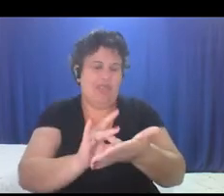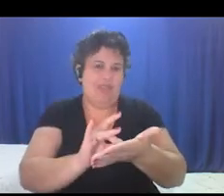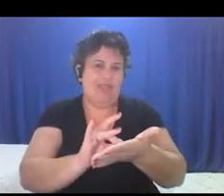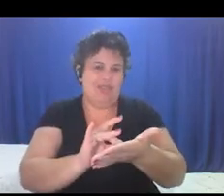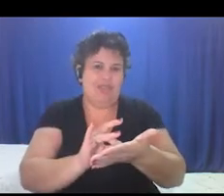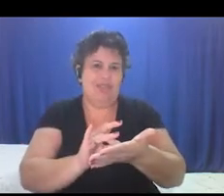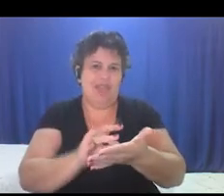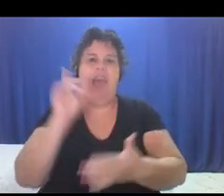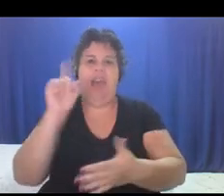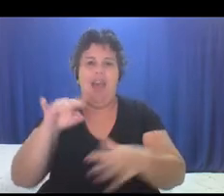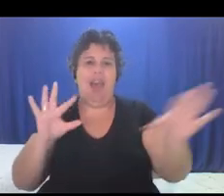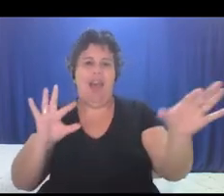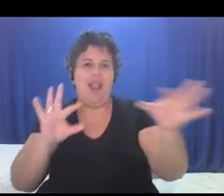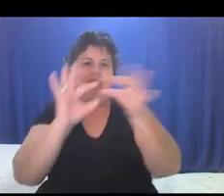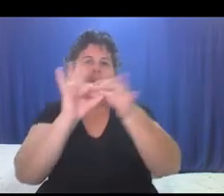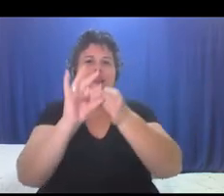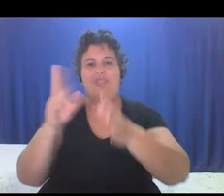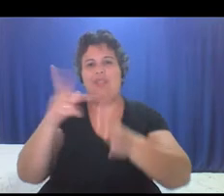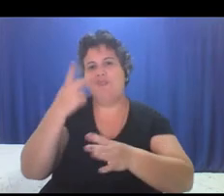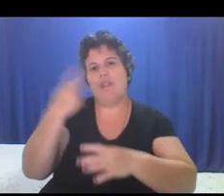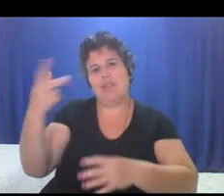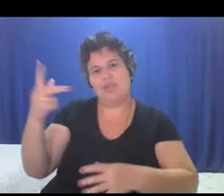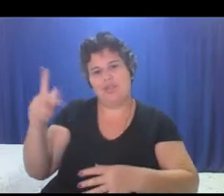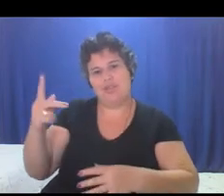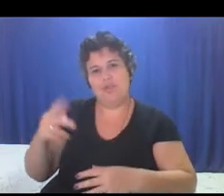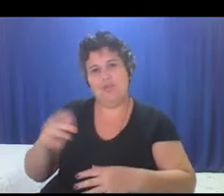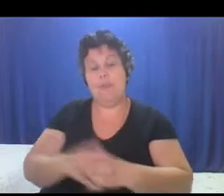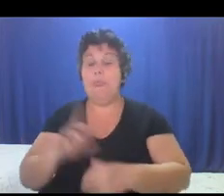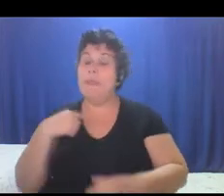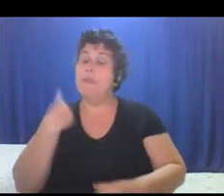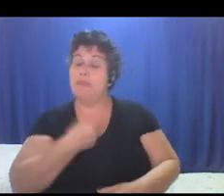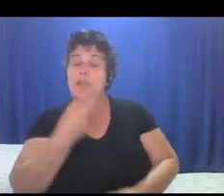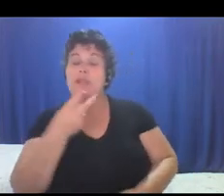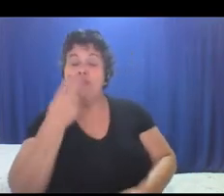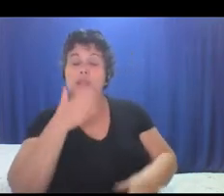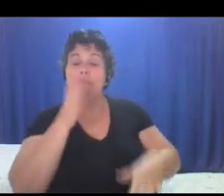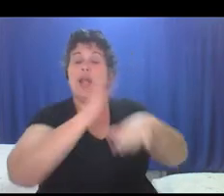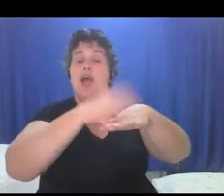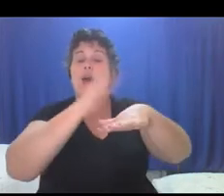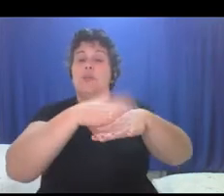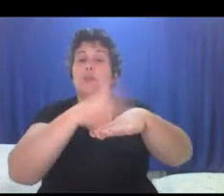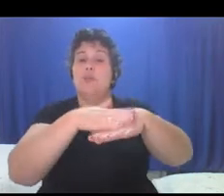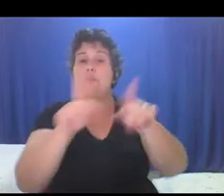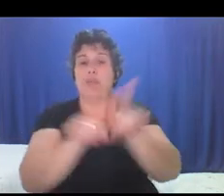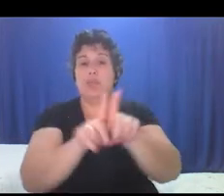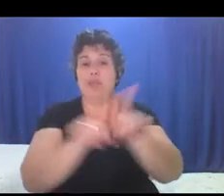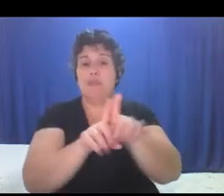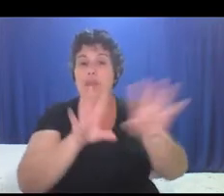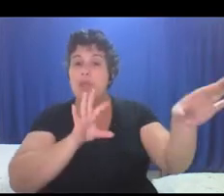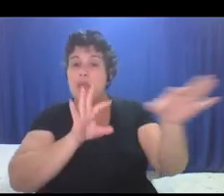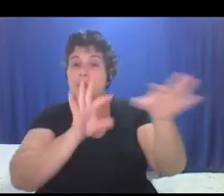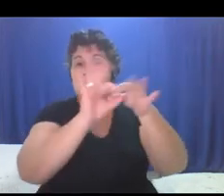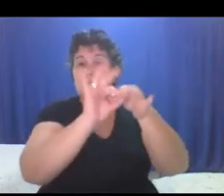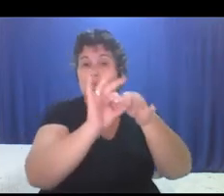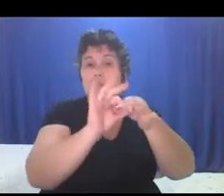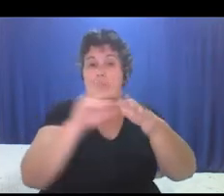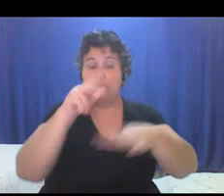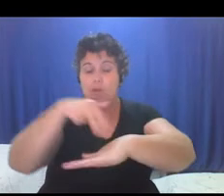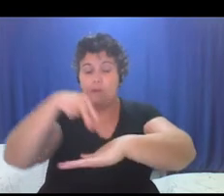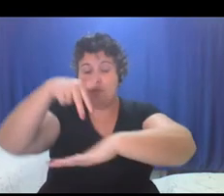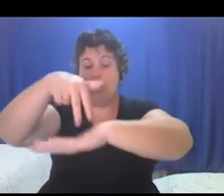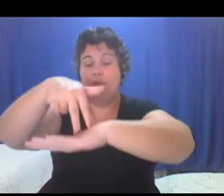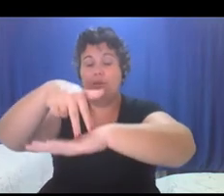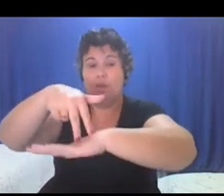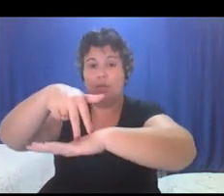Mari. É. E aí a gente fala muito da autonomia, né? E conectando muito com o que o Marlon falou de protagonismo,